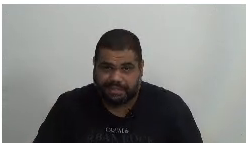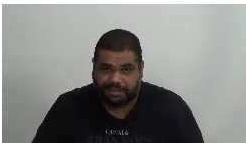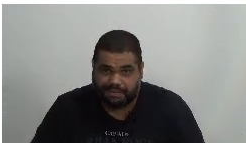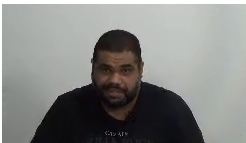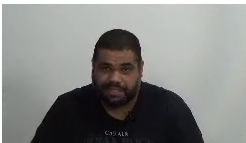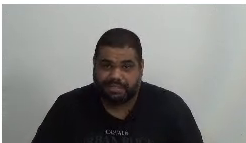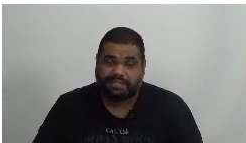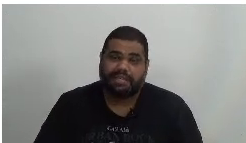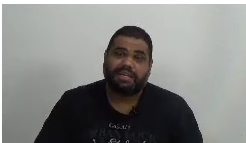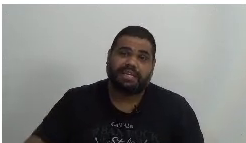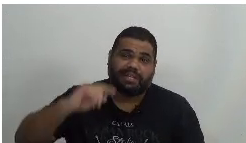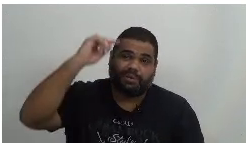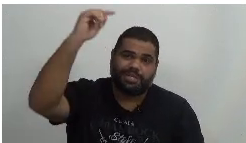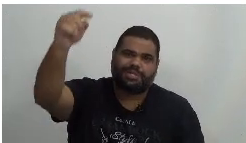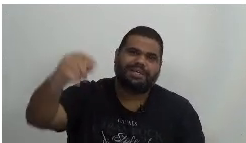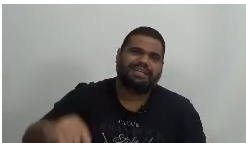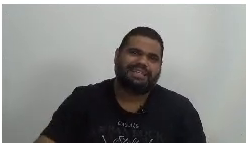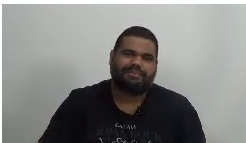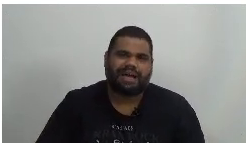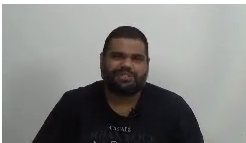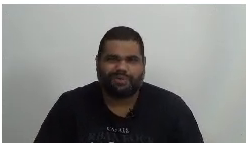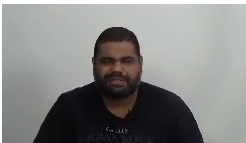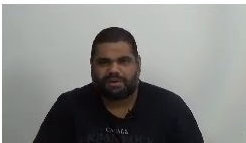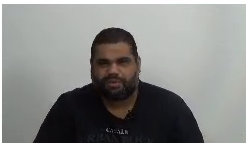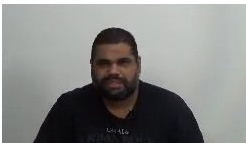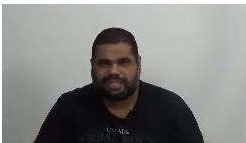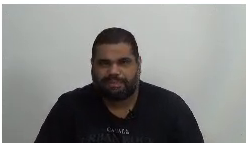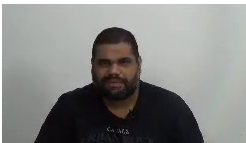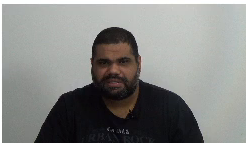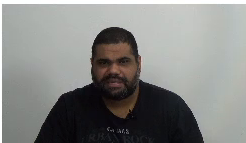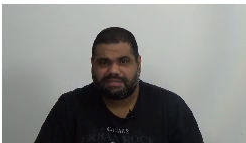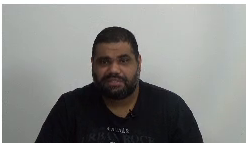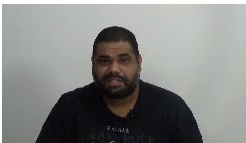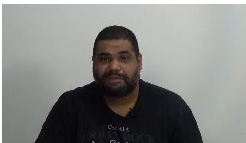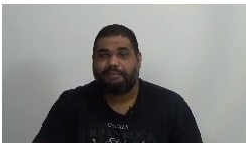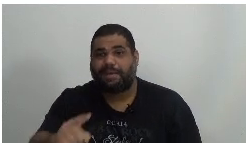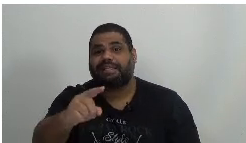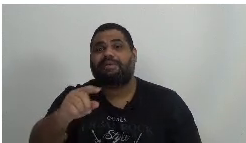pela presença de vocês. E à noite tem mais dois aulões aí para